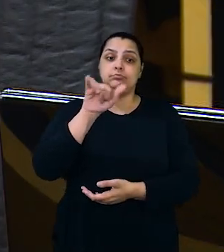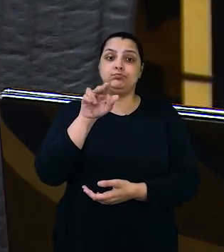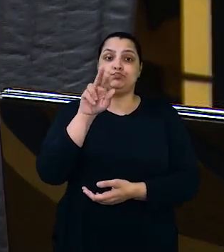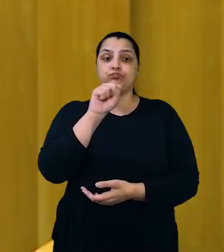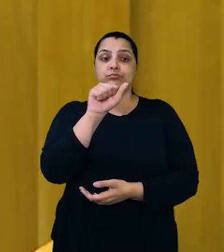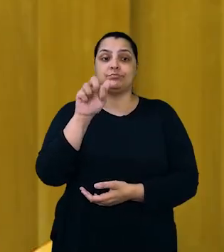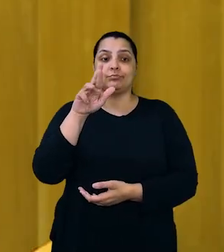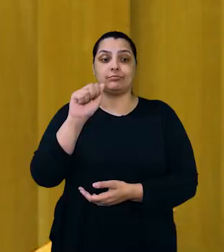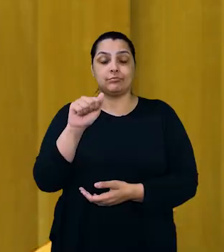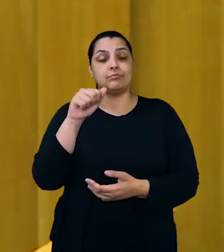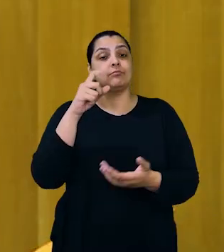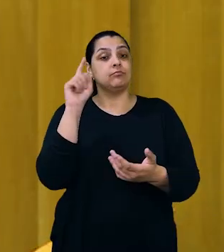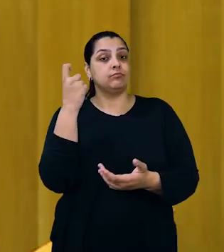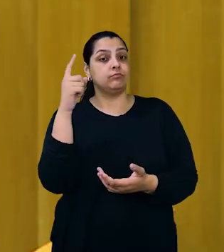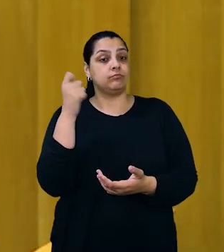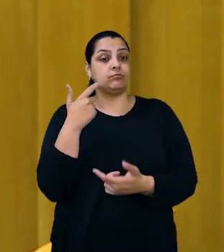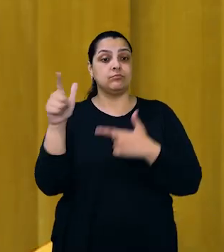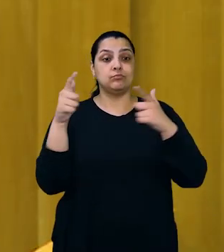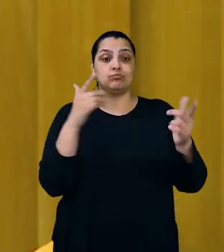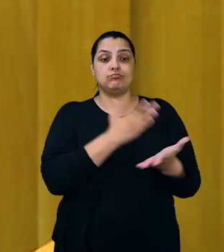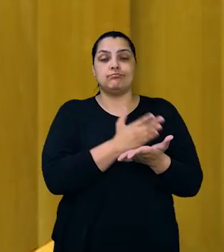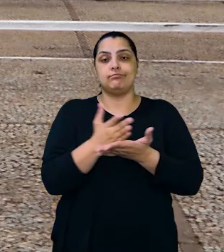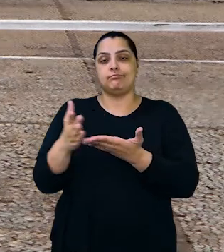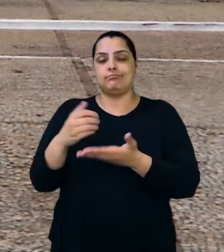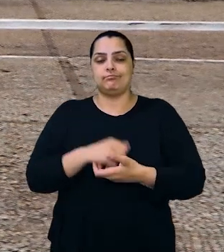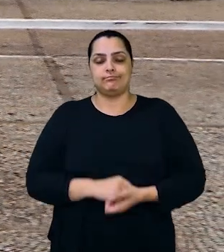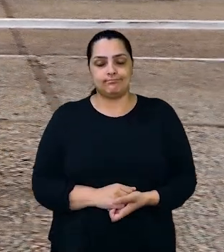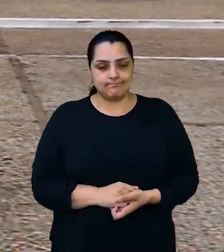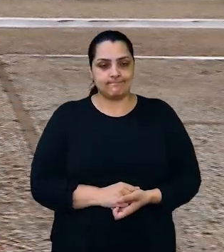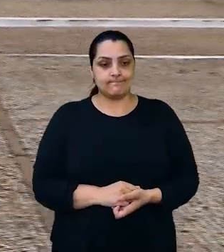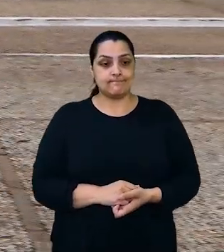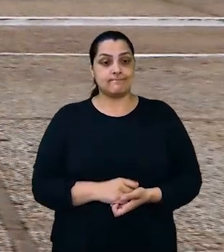pagamento de horas extras e de outras parcelas ao motorista. A